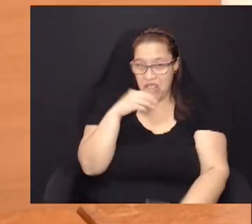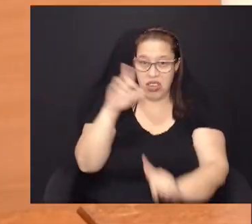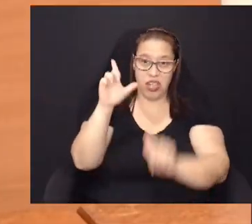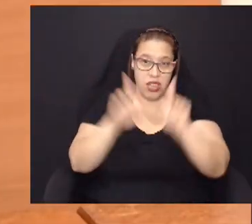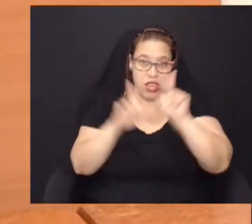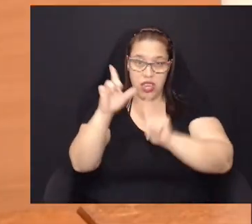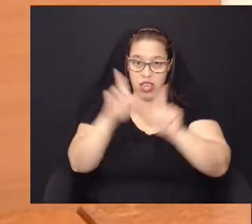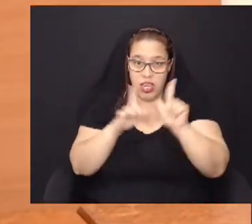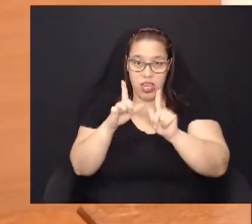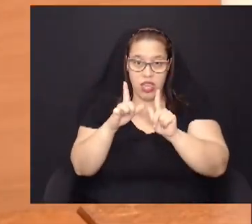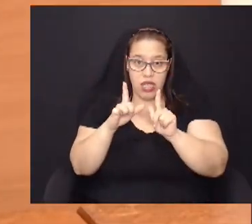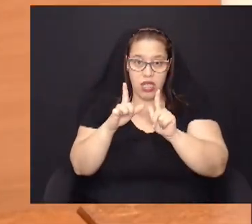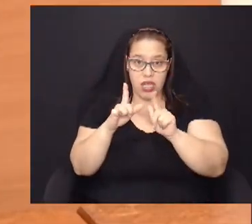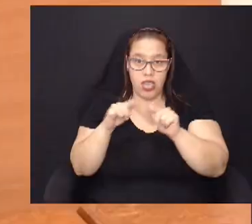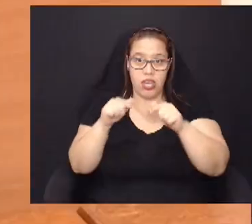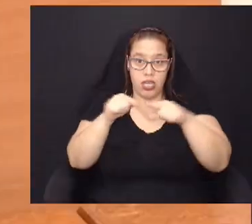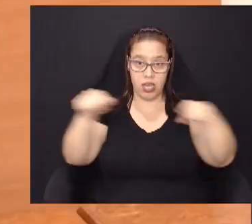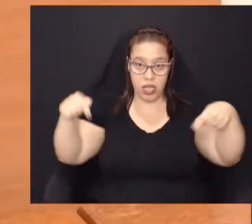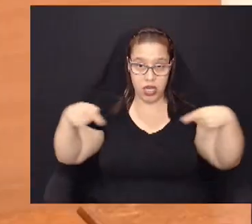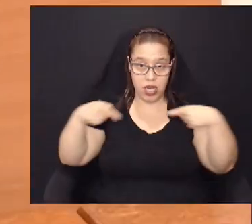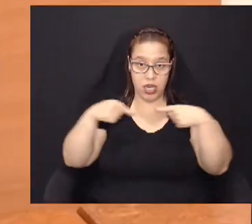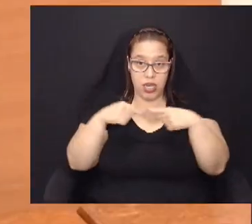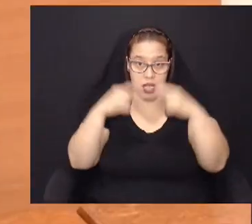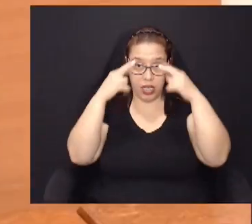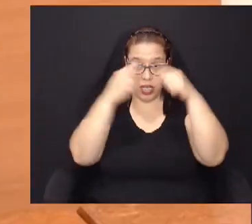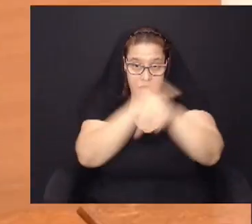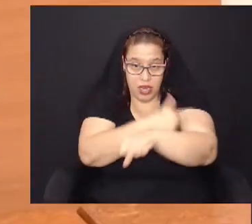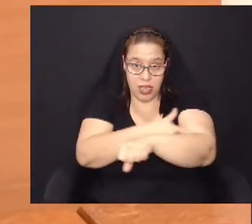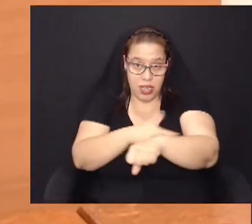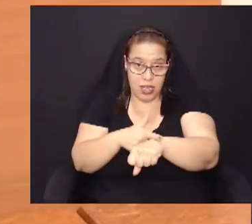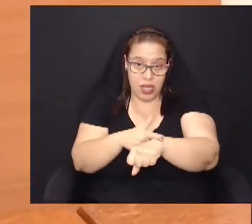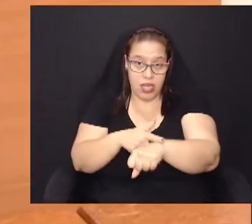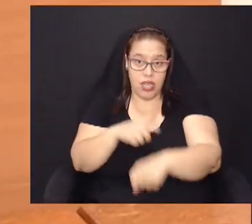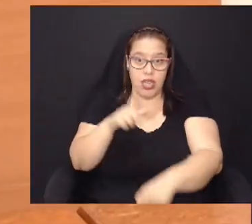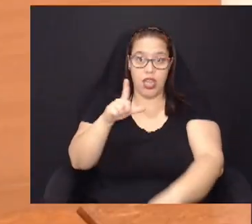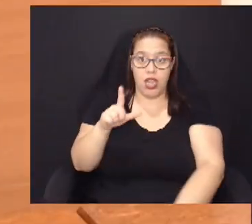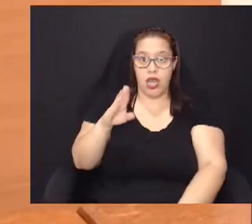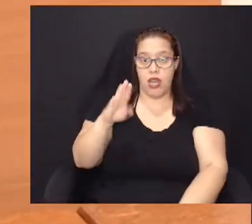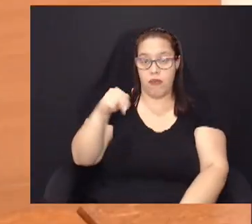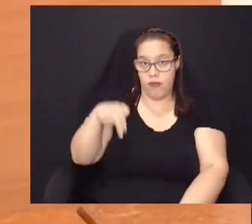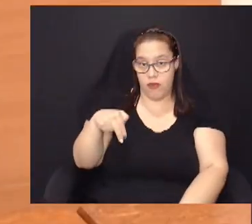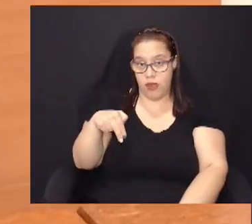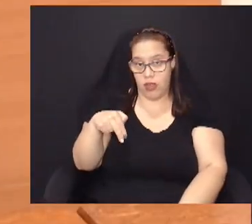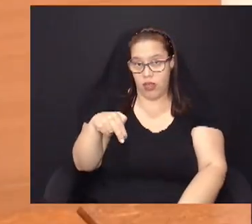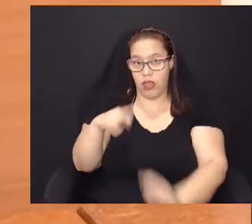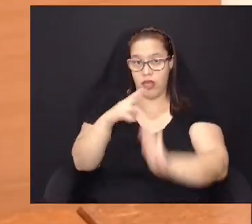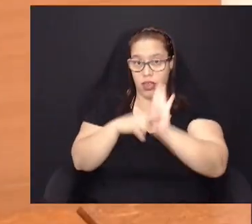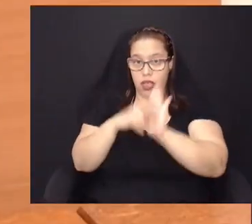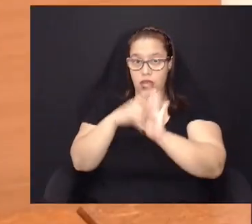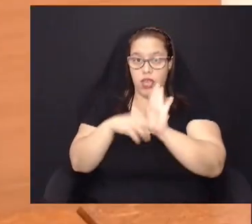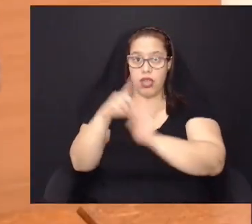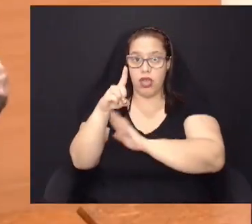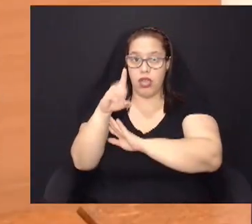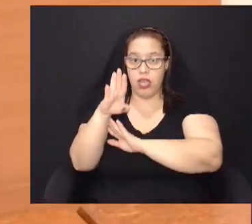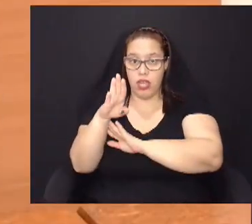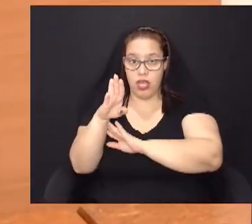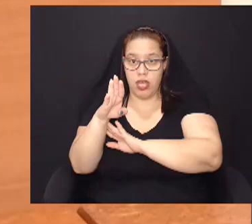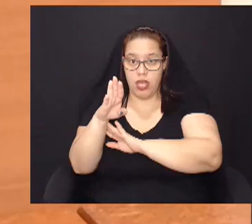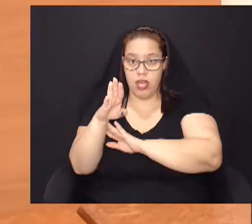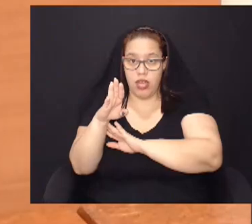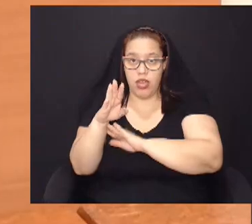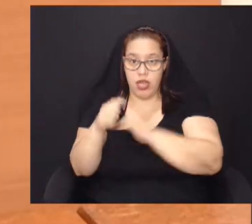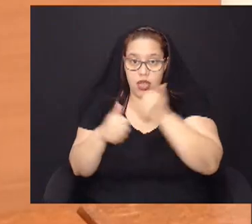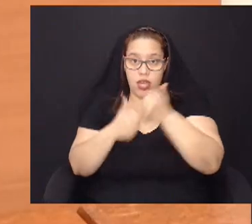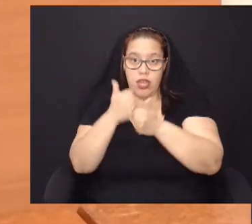ela um sonzinho ambiente, estou respeitando a NBR das normas com relação aos decibéis. Mas se eu for num jogo de futebol